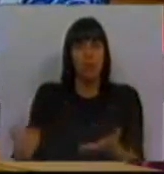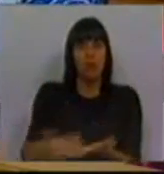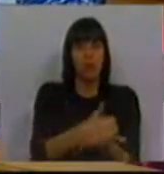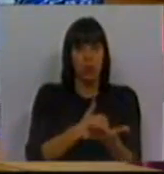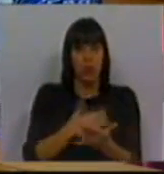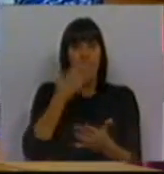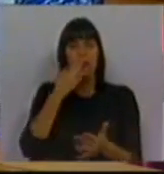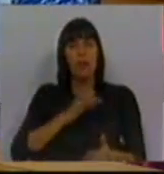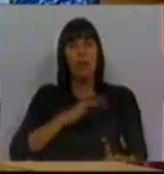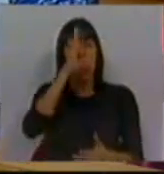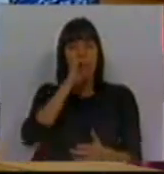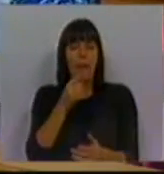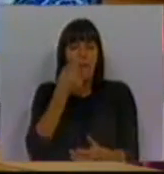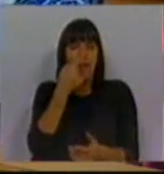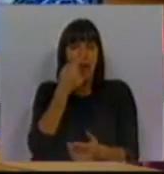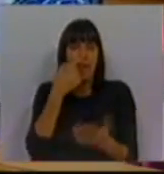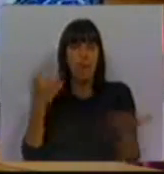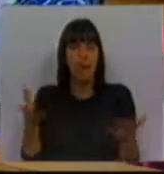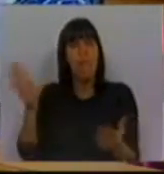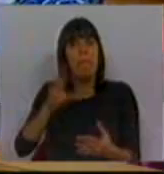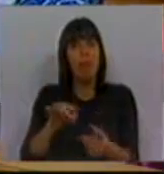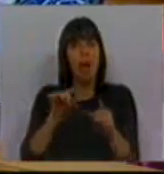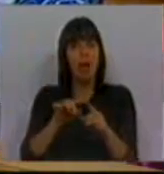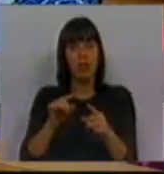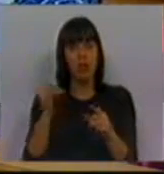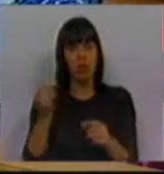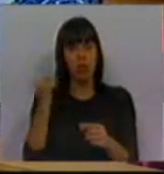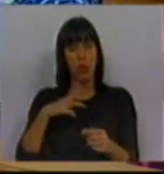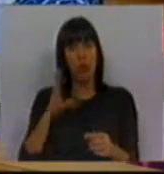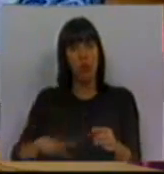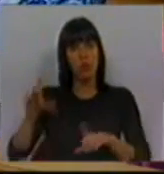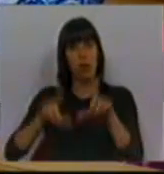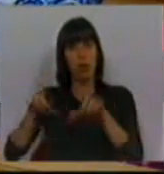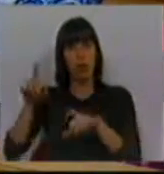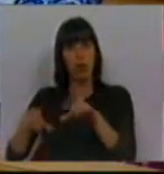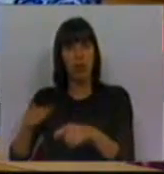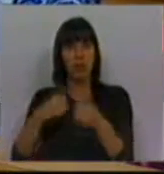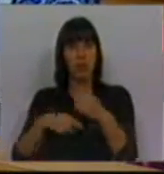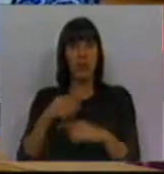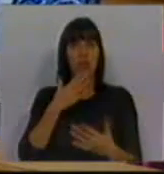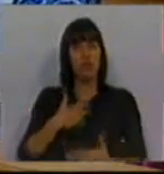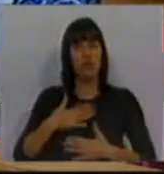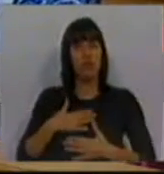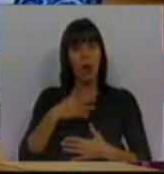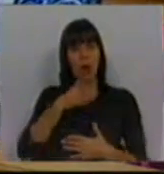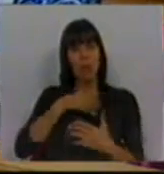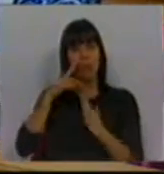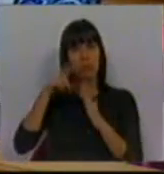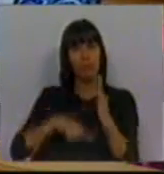dados, parece que o Sr. Ministro prefere mais, do Instituto Nacional de Estatística, que nos dá conta